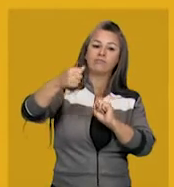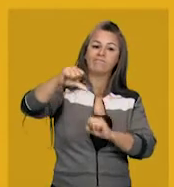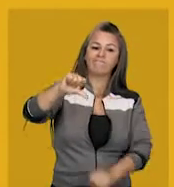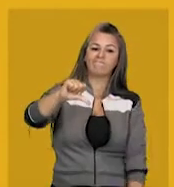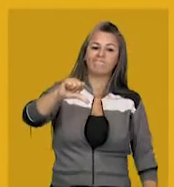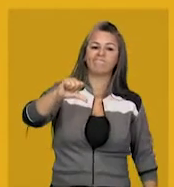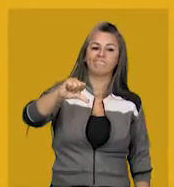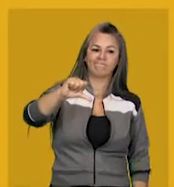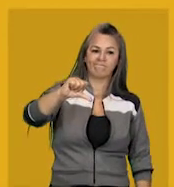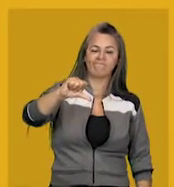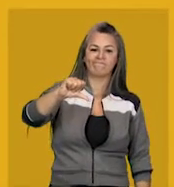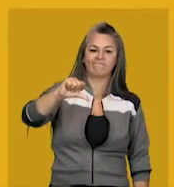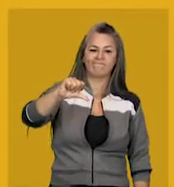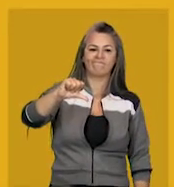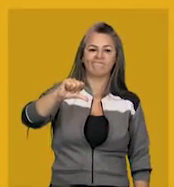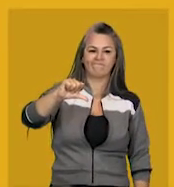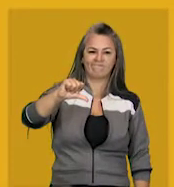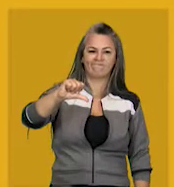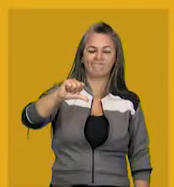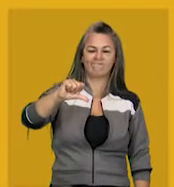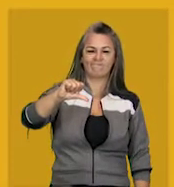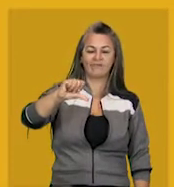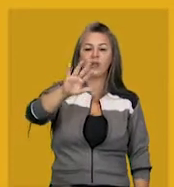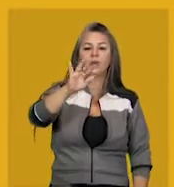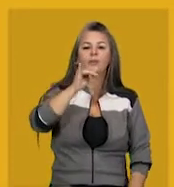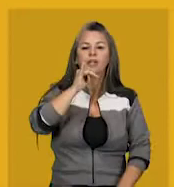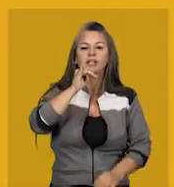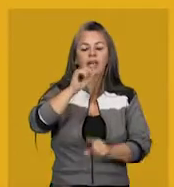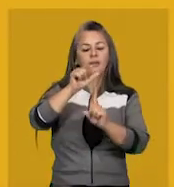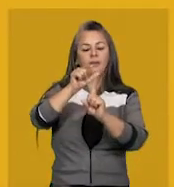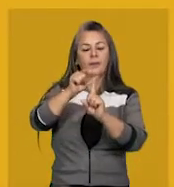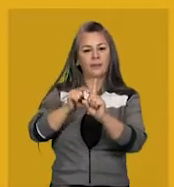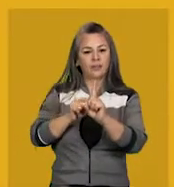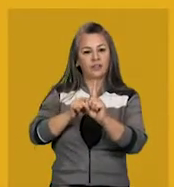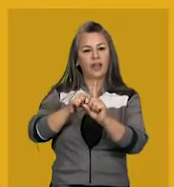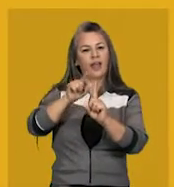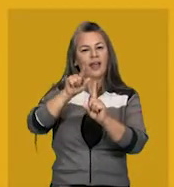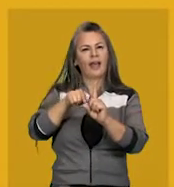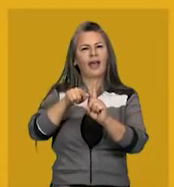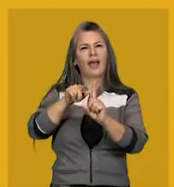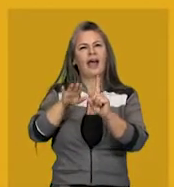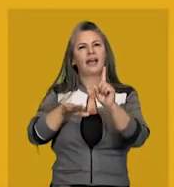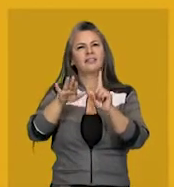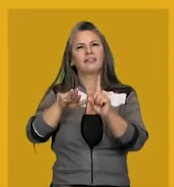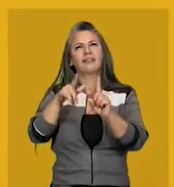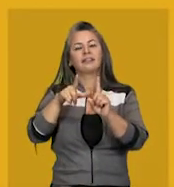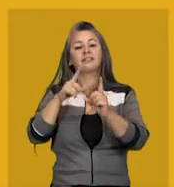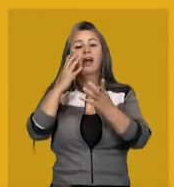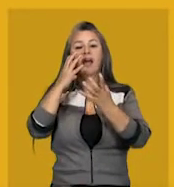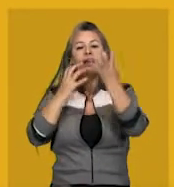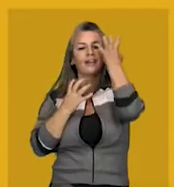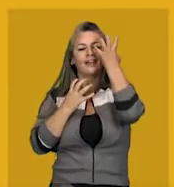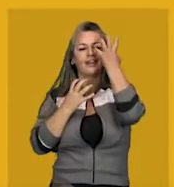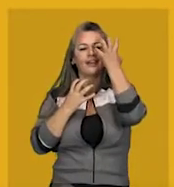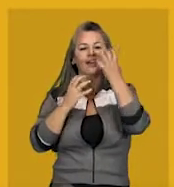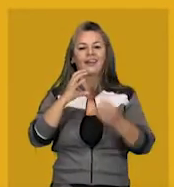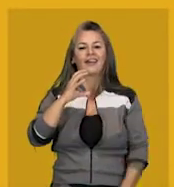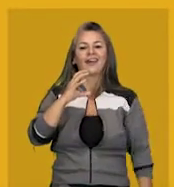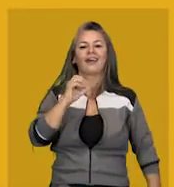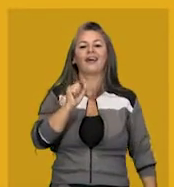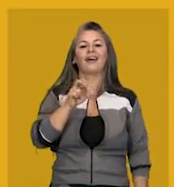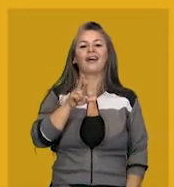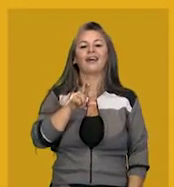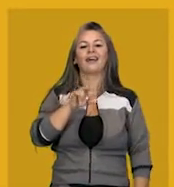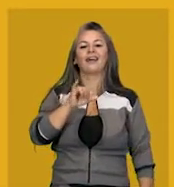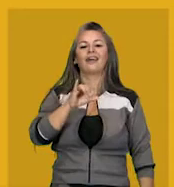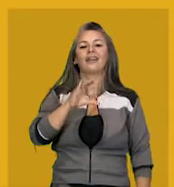são caricaturas. Então, assim, se tem um presidente, um governador, um vereador, um outro político, ou um comerciante, uma